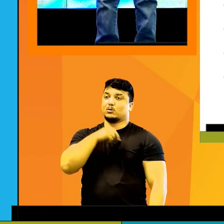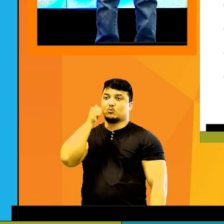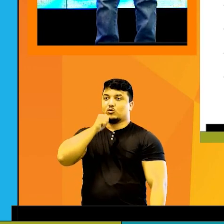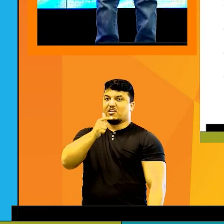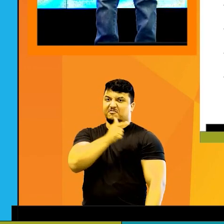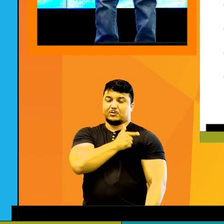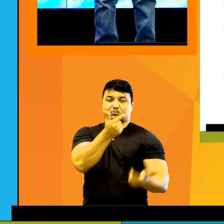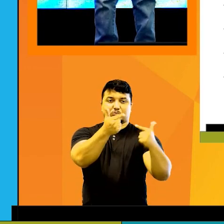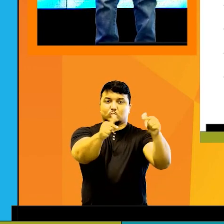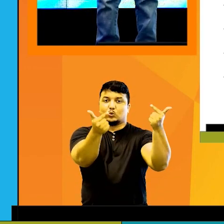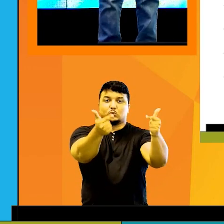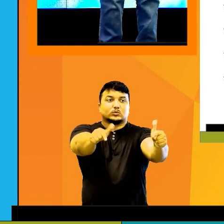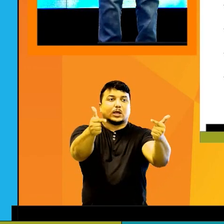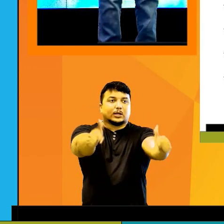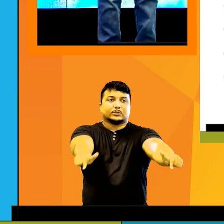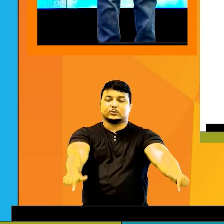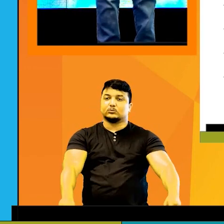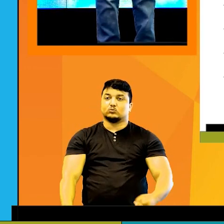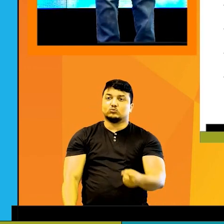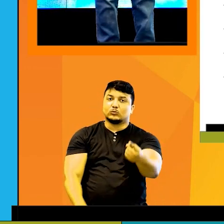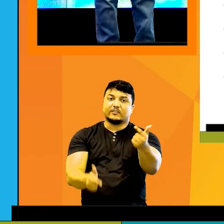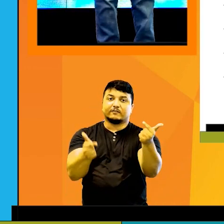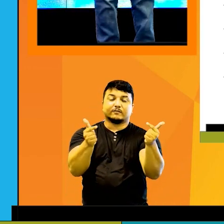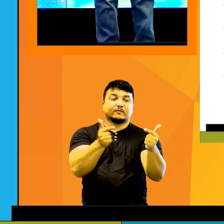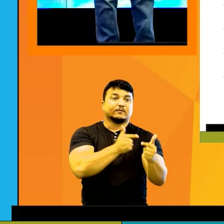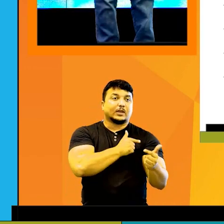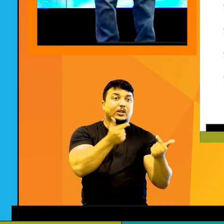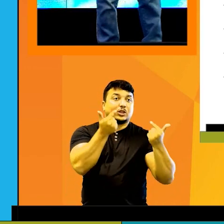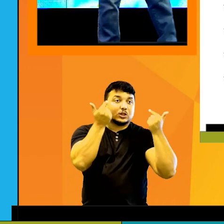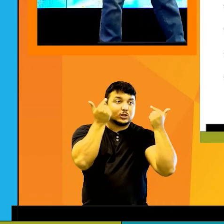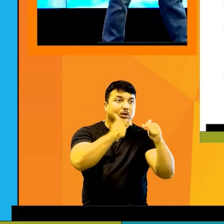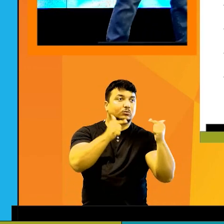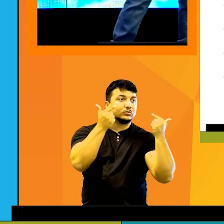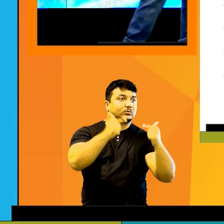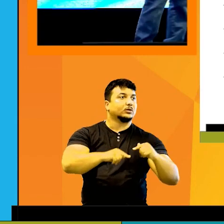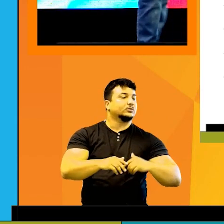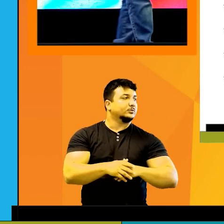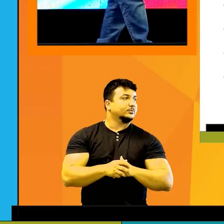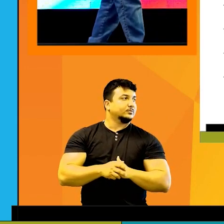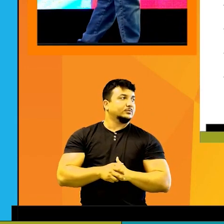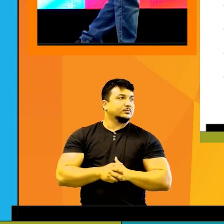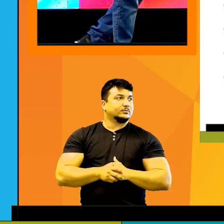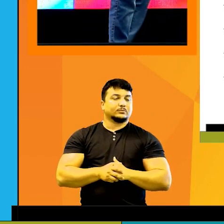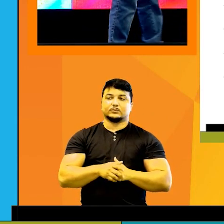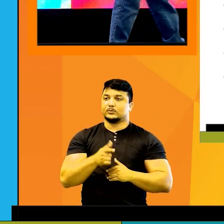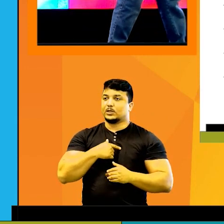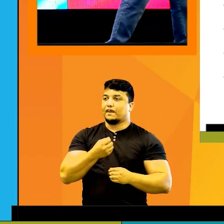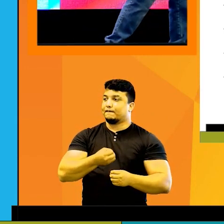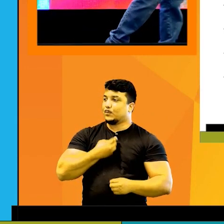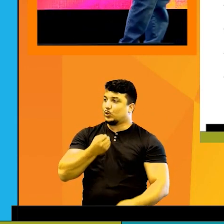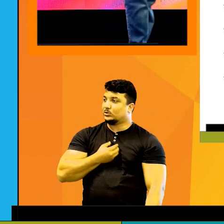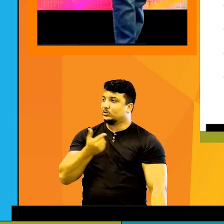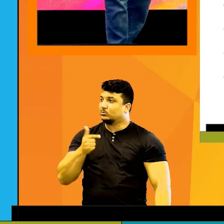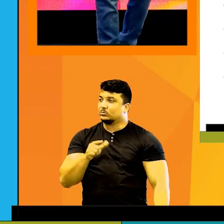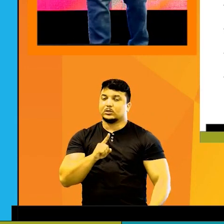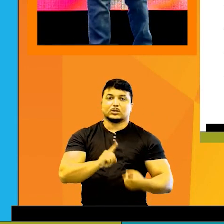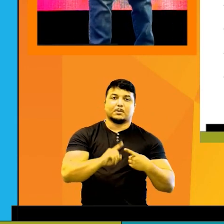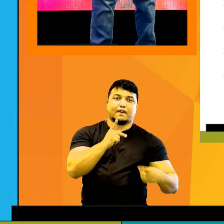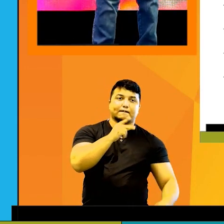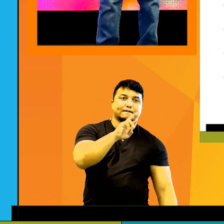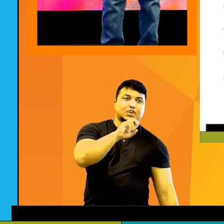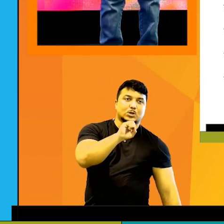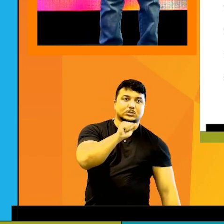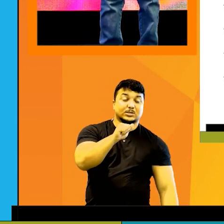feia. Não há uma personagem feia, feminina, na literatura romântica, nem na poesia e nem na